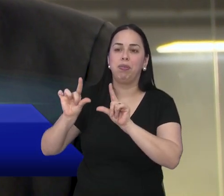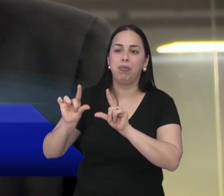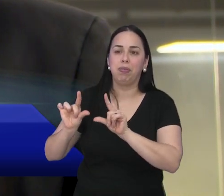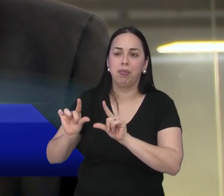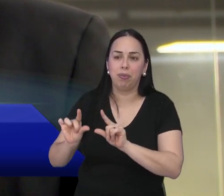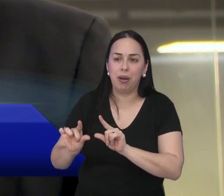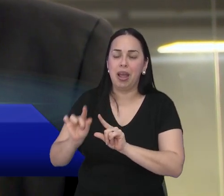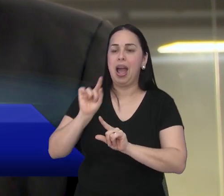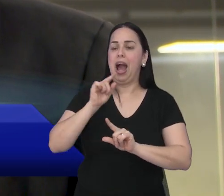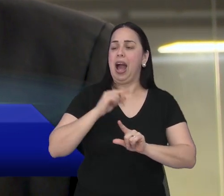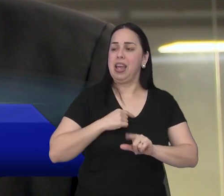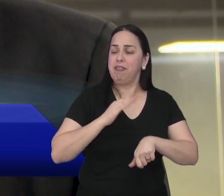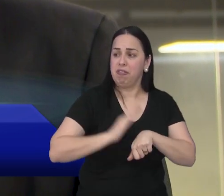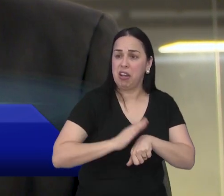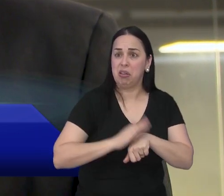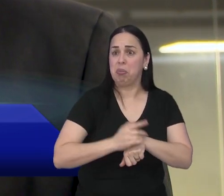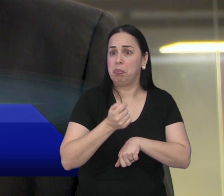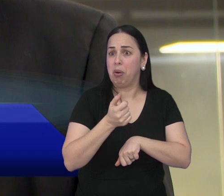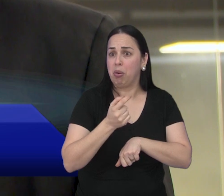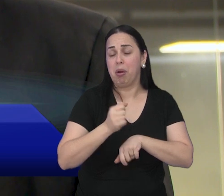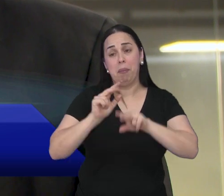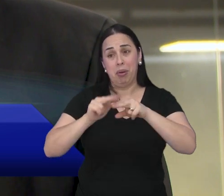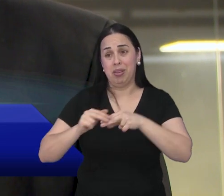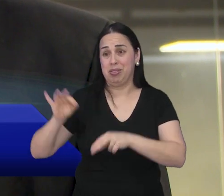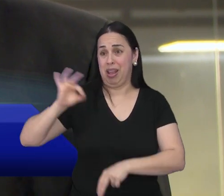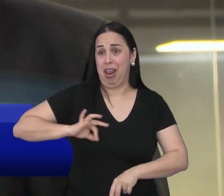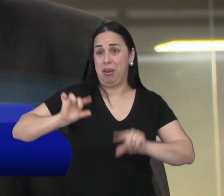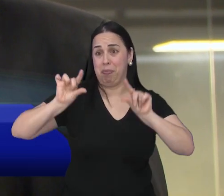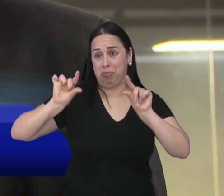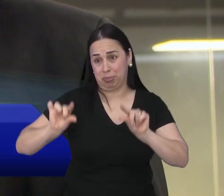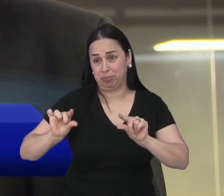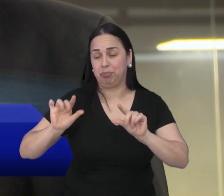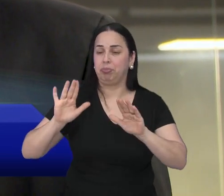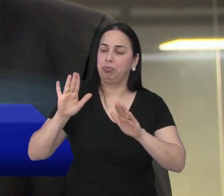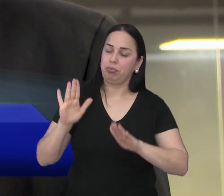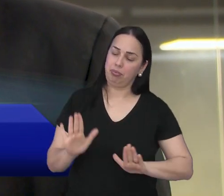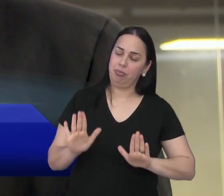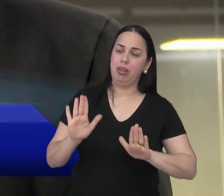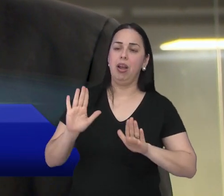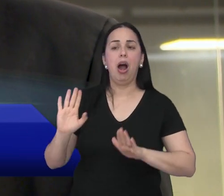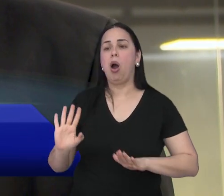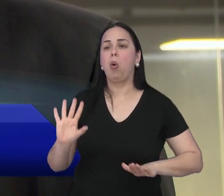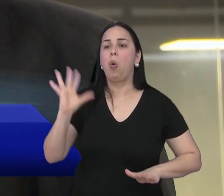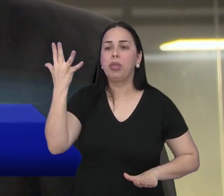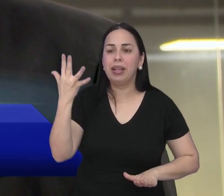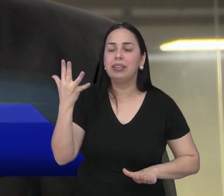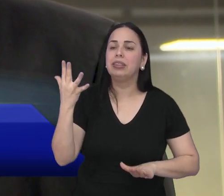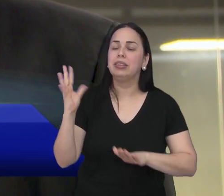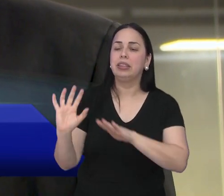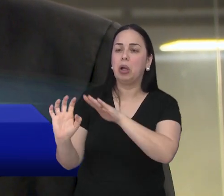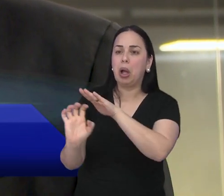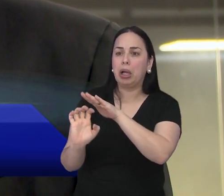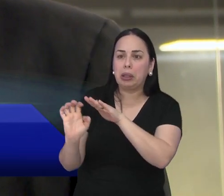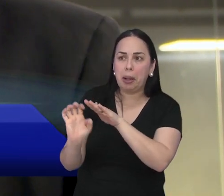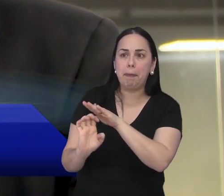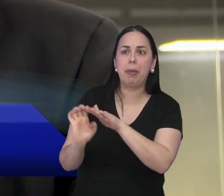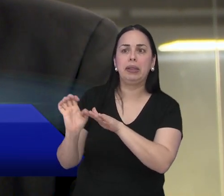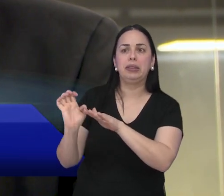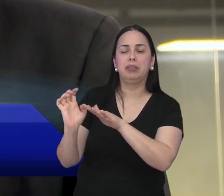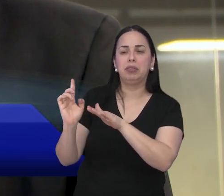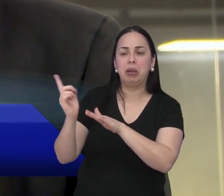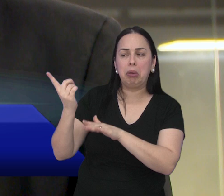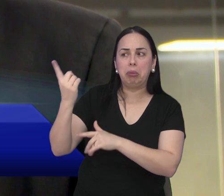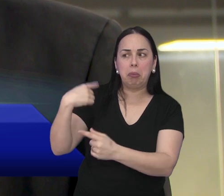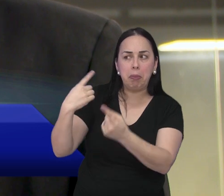começa a passar menos atividade para ele, ele vai tendo uma queda do seu salário. Então são situações que o empregado são